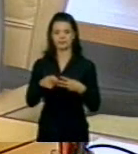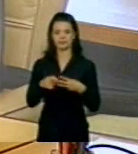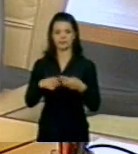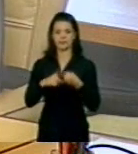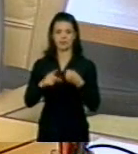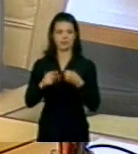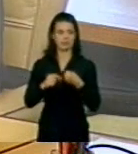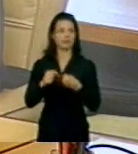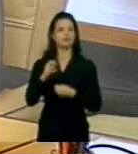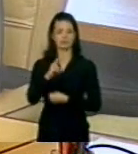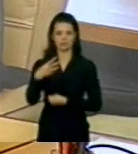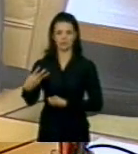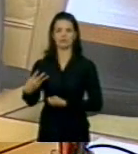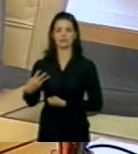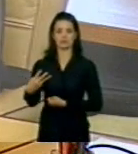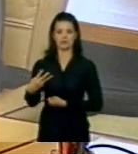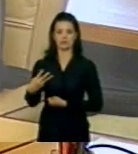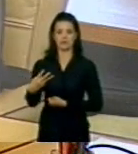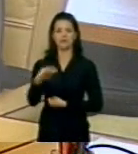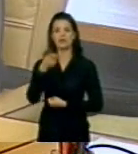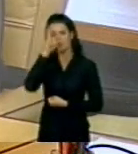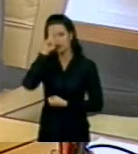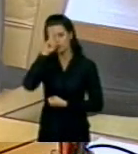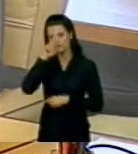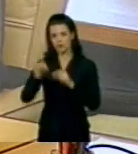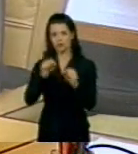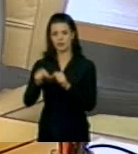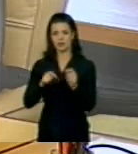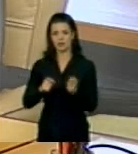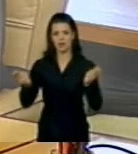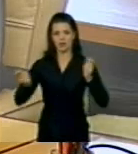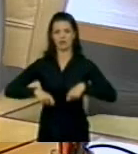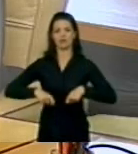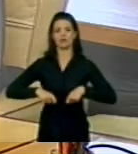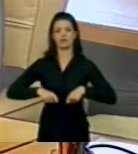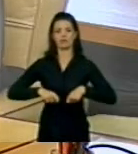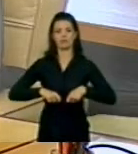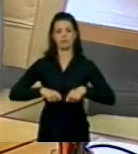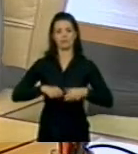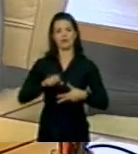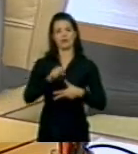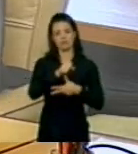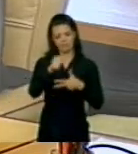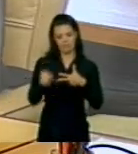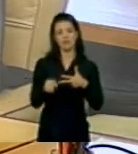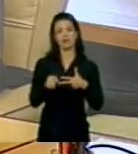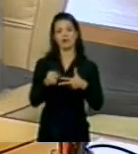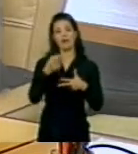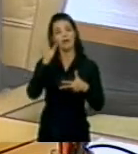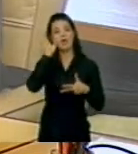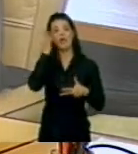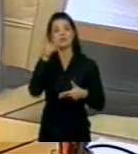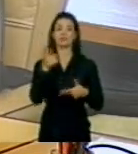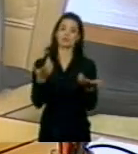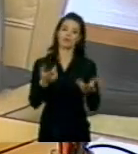53, que remete à competência das respectivas casas a resolver sobre a prisão de seus membros. E